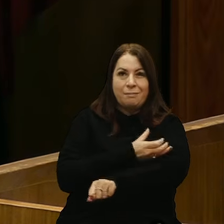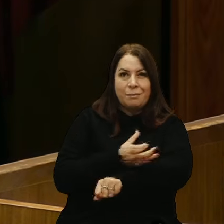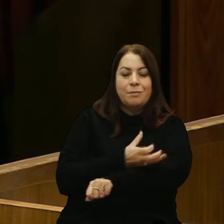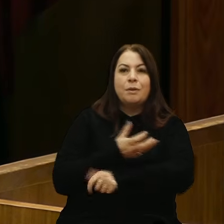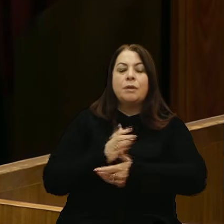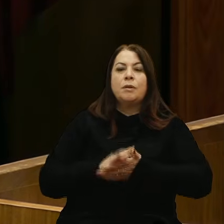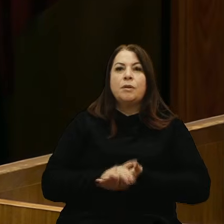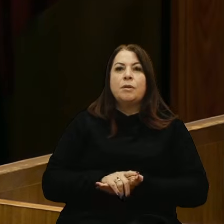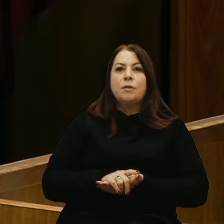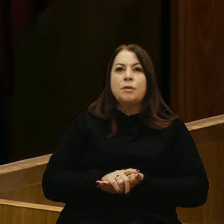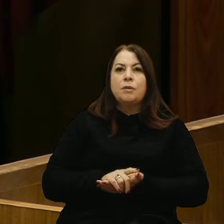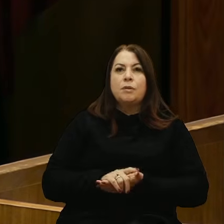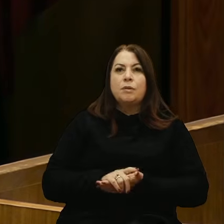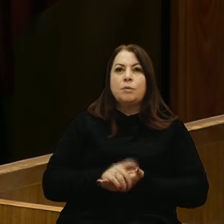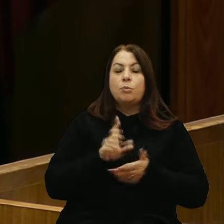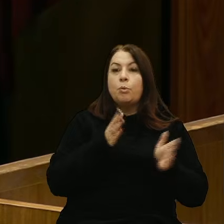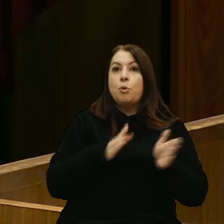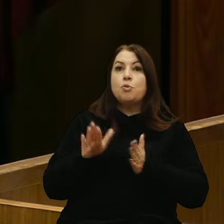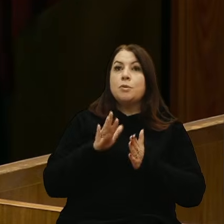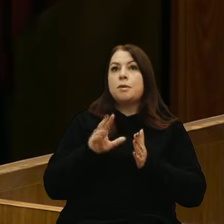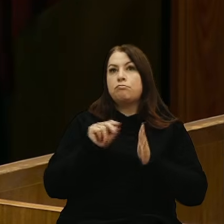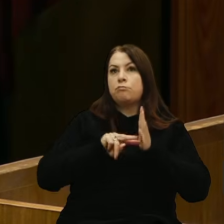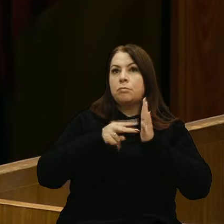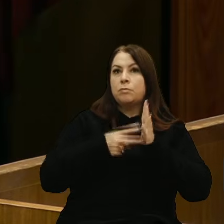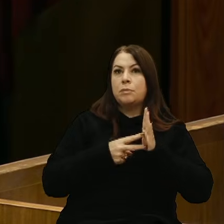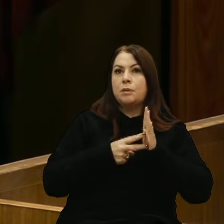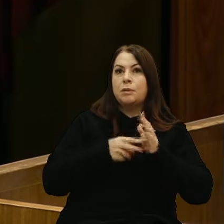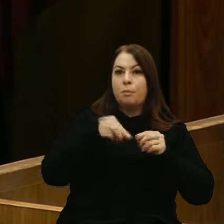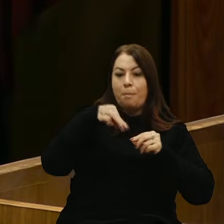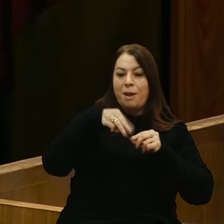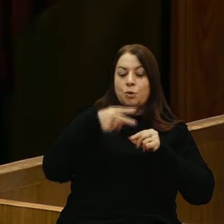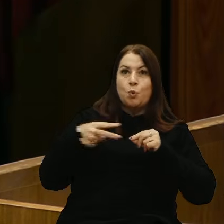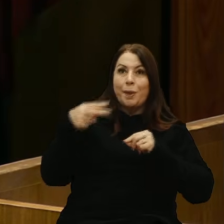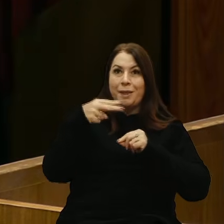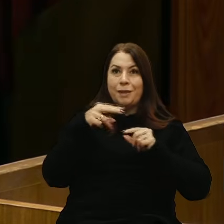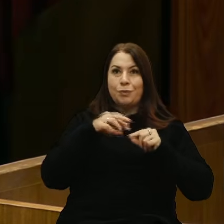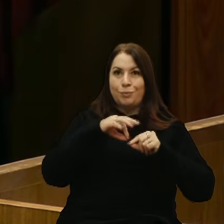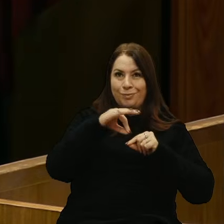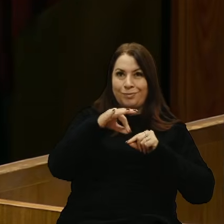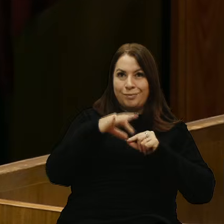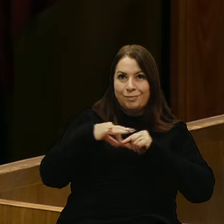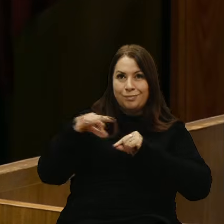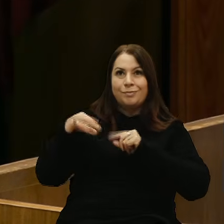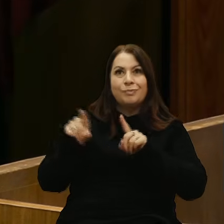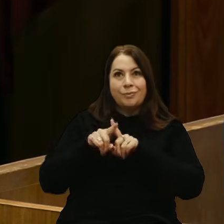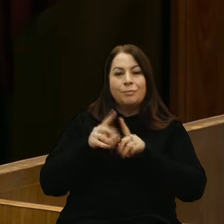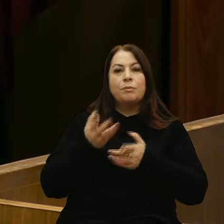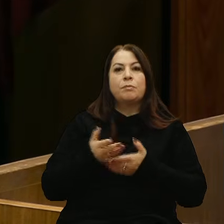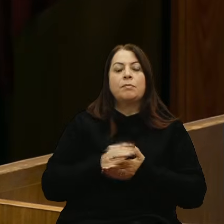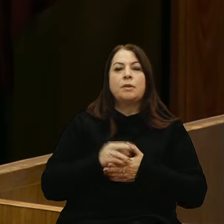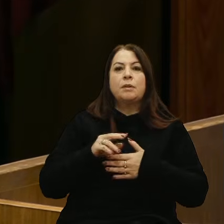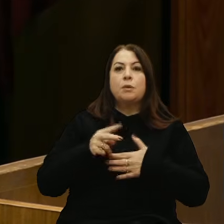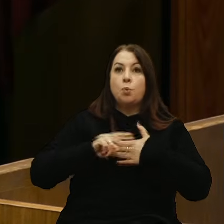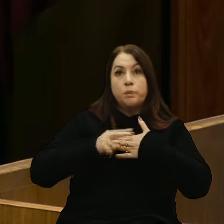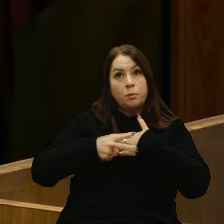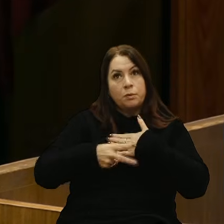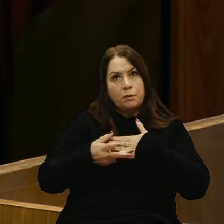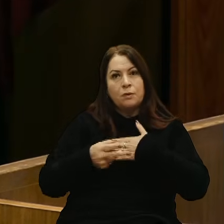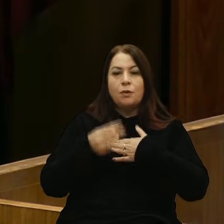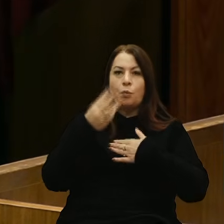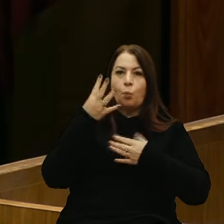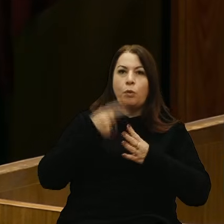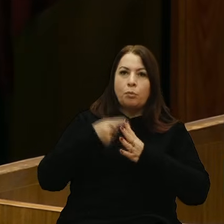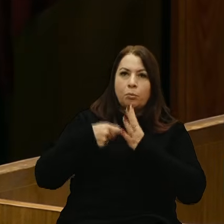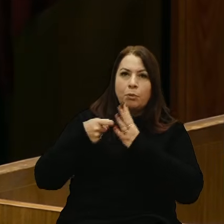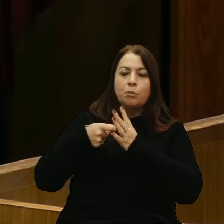por produção, ou seja, é por metro quadrado. Consequentemente, nesses 4